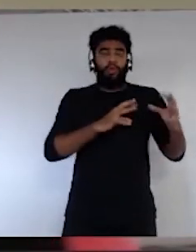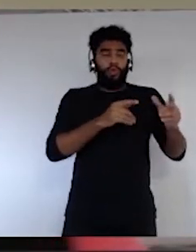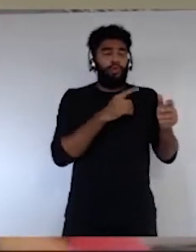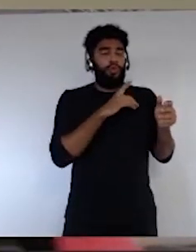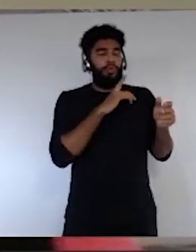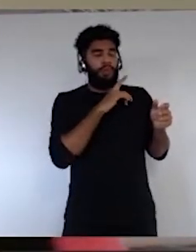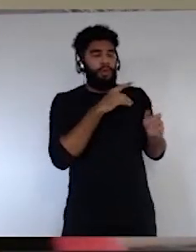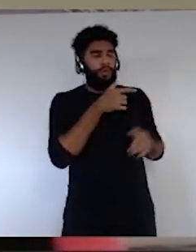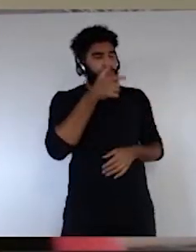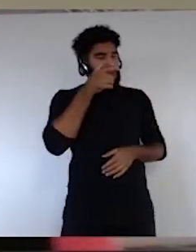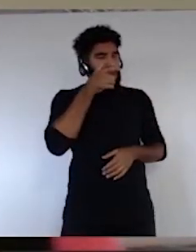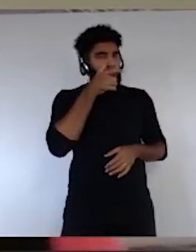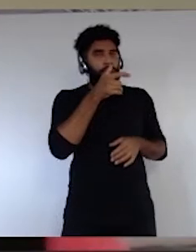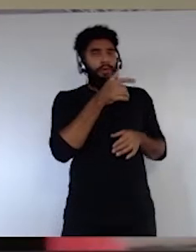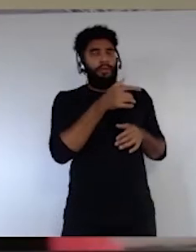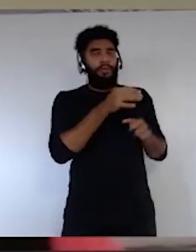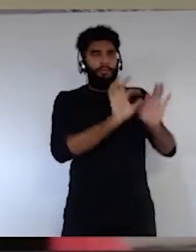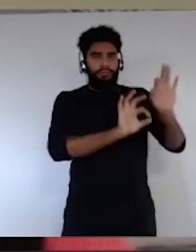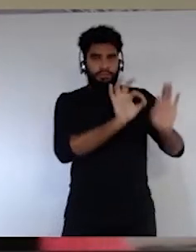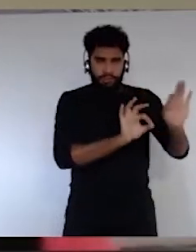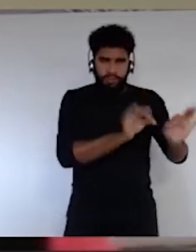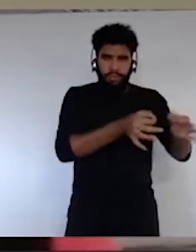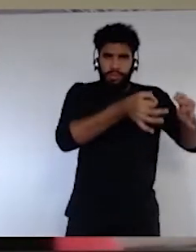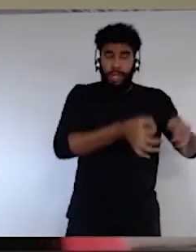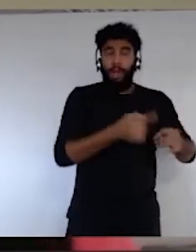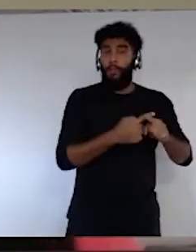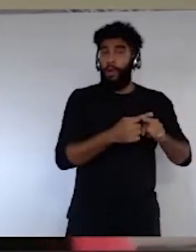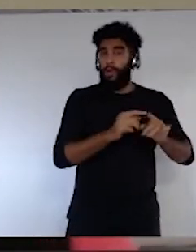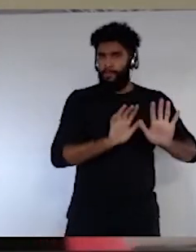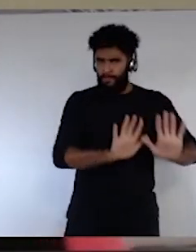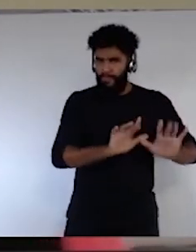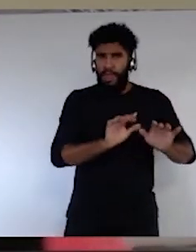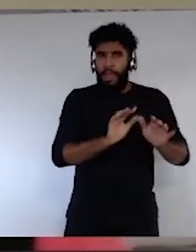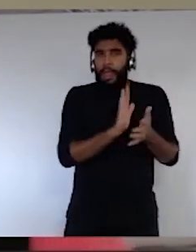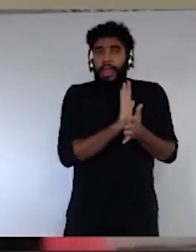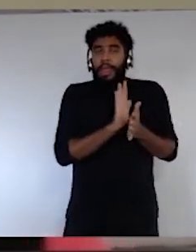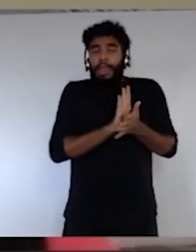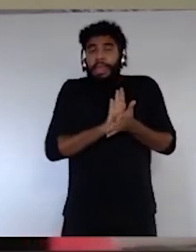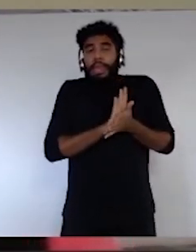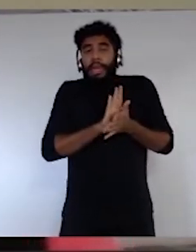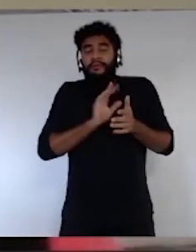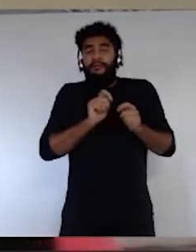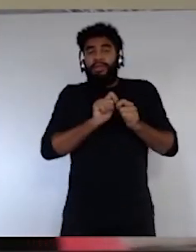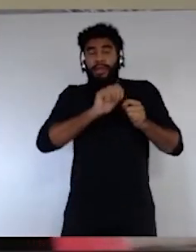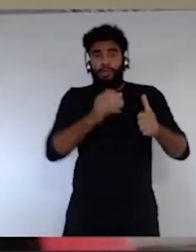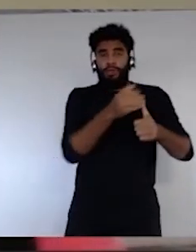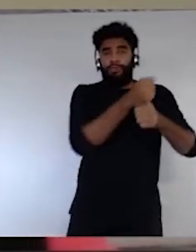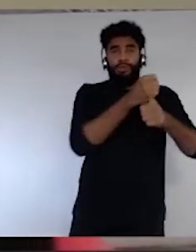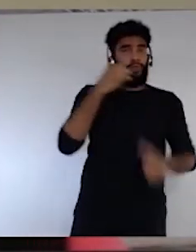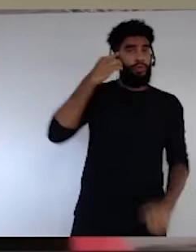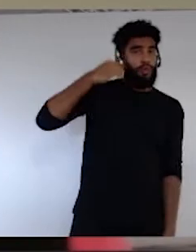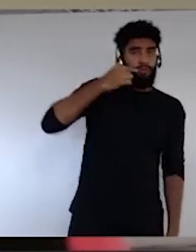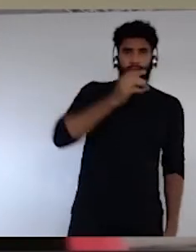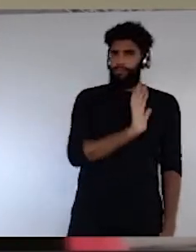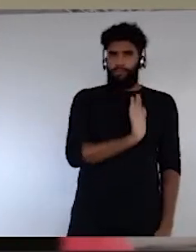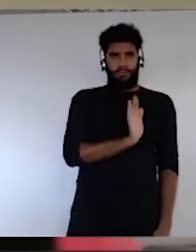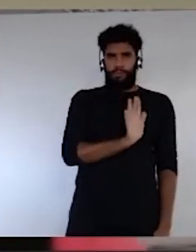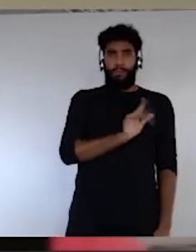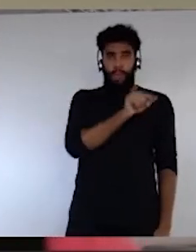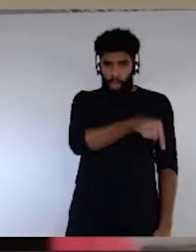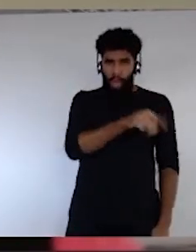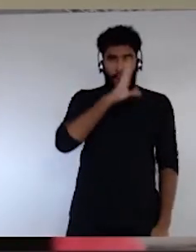observância, embora não seja o desejável, porque nada substitui a presença física do advogado e o julgamento